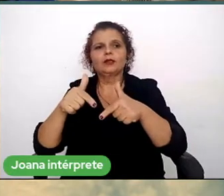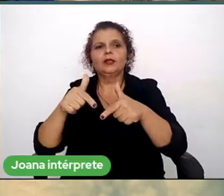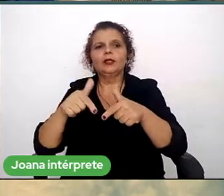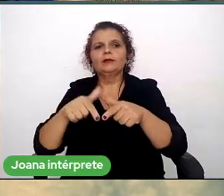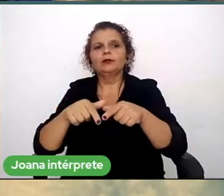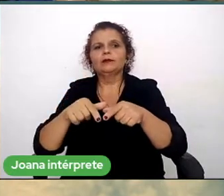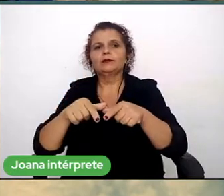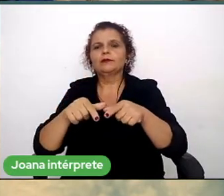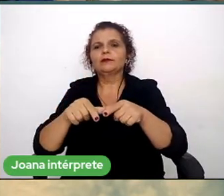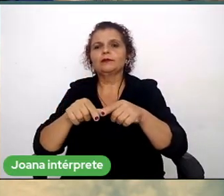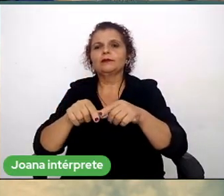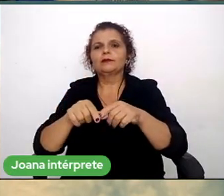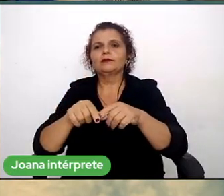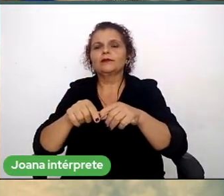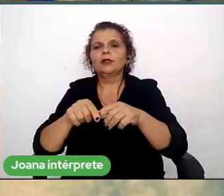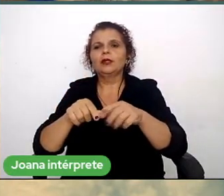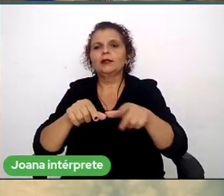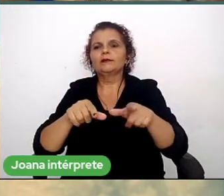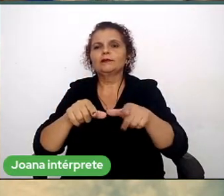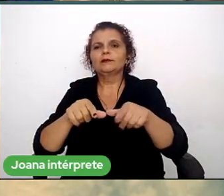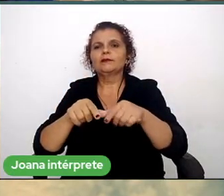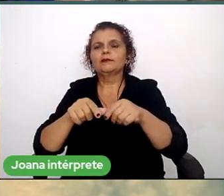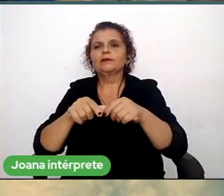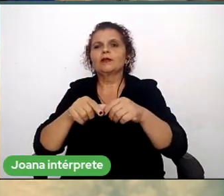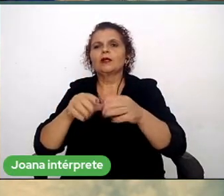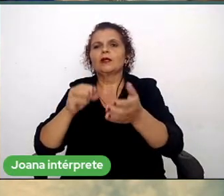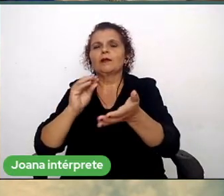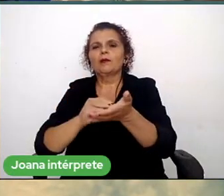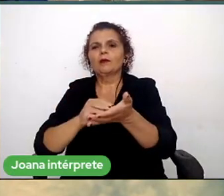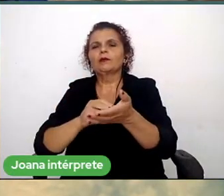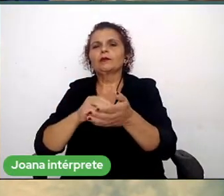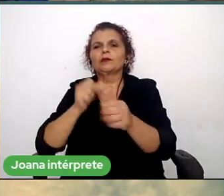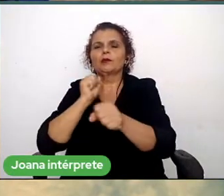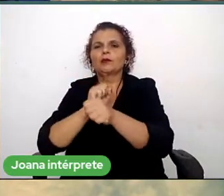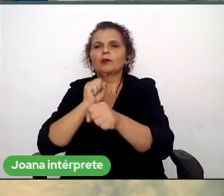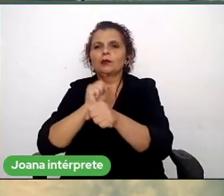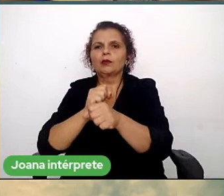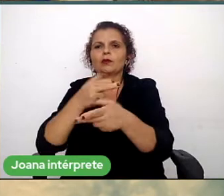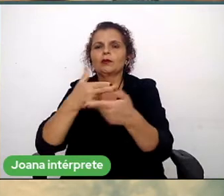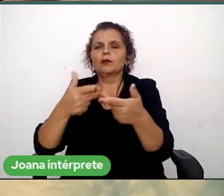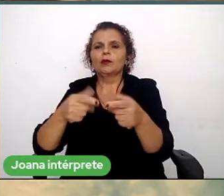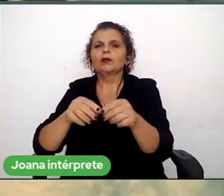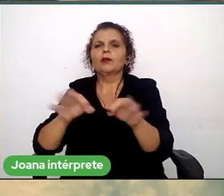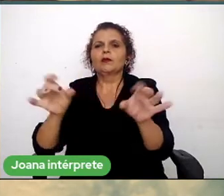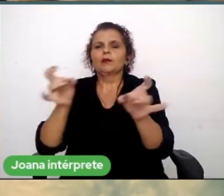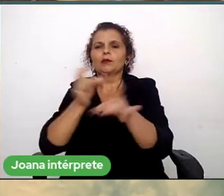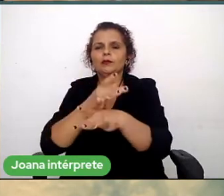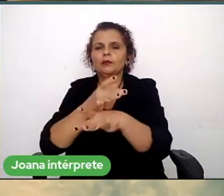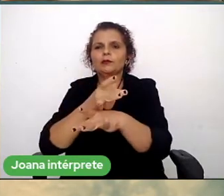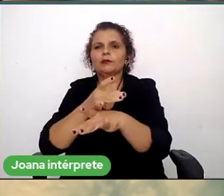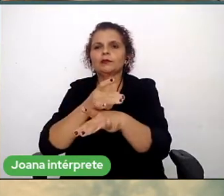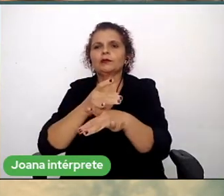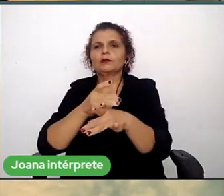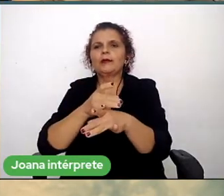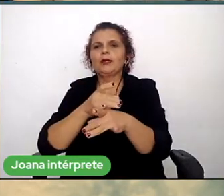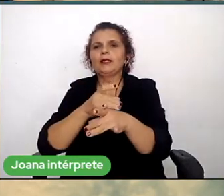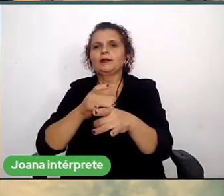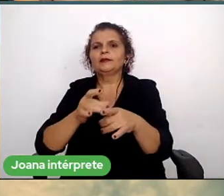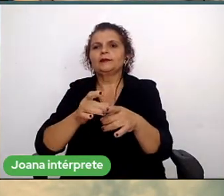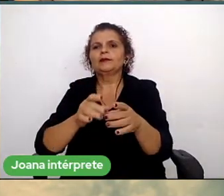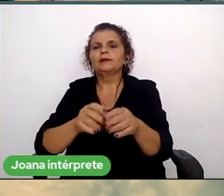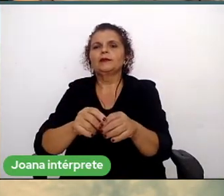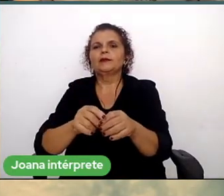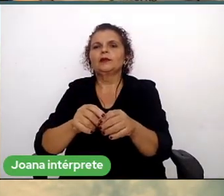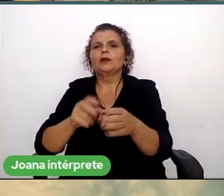planejamento de semestre diâmetro é muito mais e Marcos Olha eu espero tá com tal funcionalidade pronta e medir